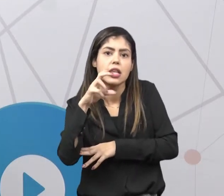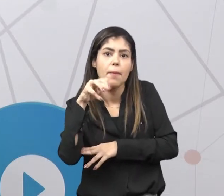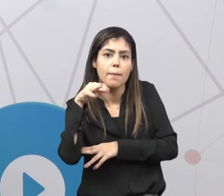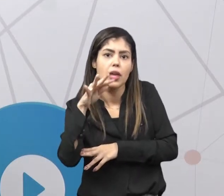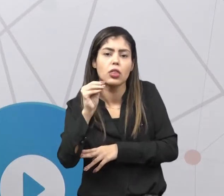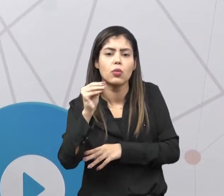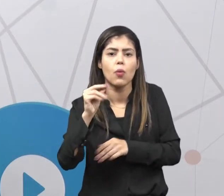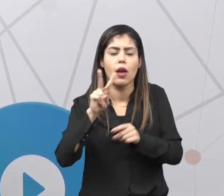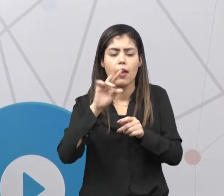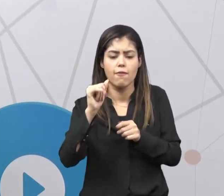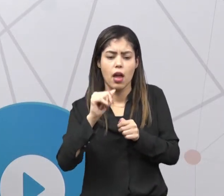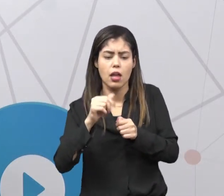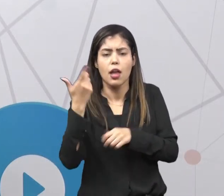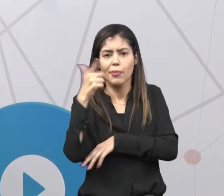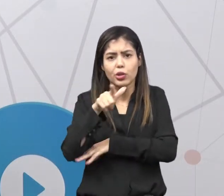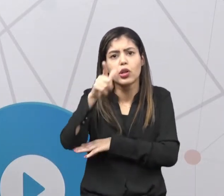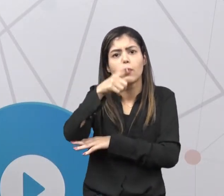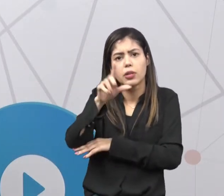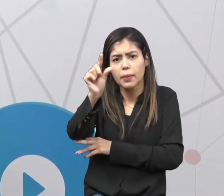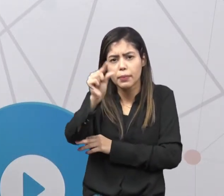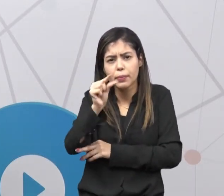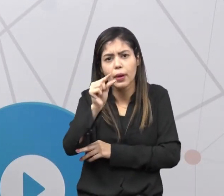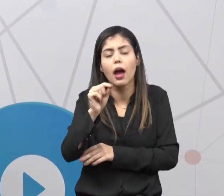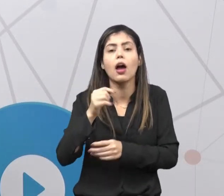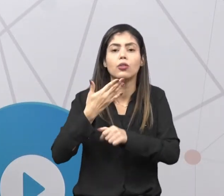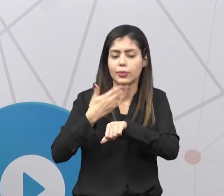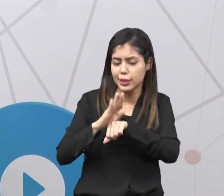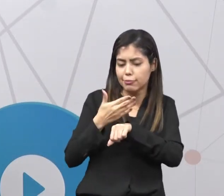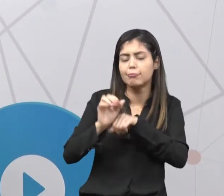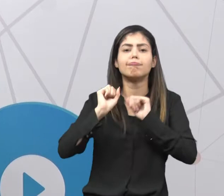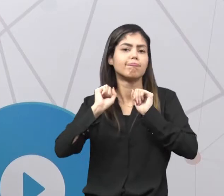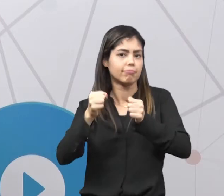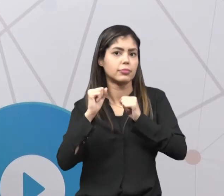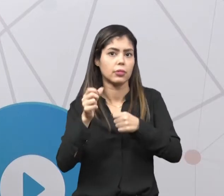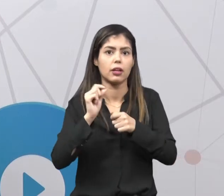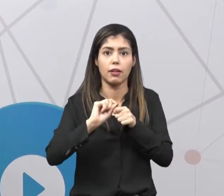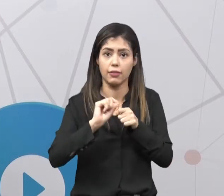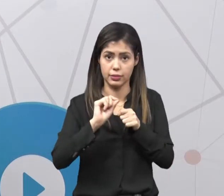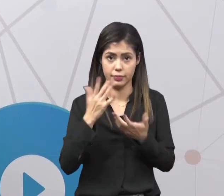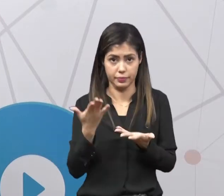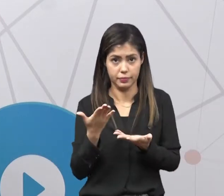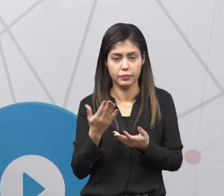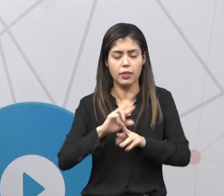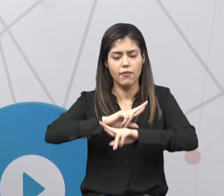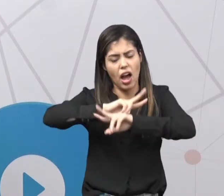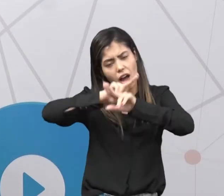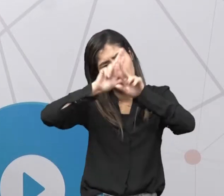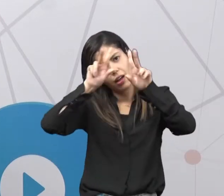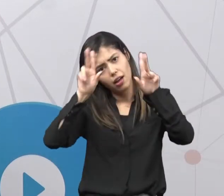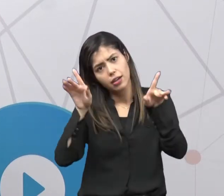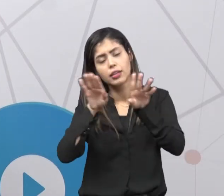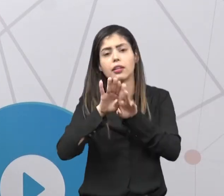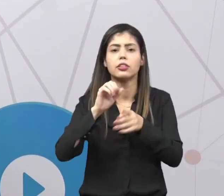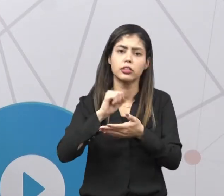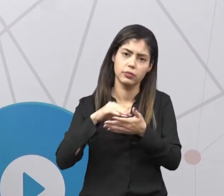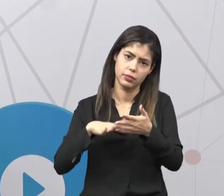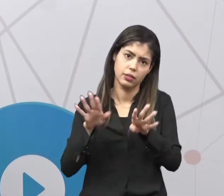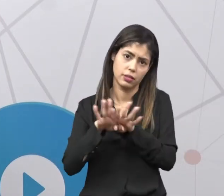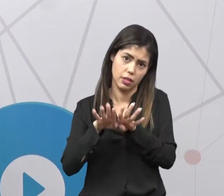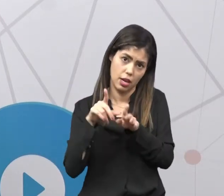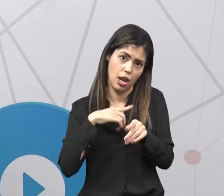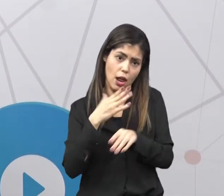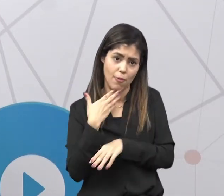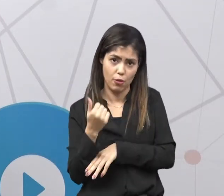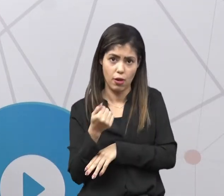uma repetição curta dos exercícios que ele vai executar. E aí tem diversos tipos de exercícios, né, que ele